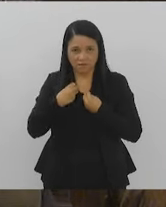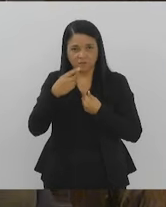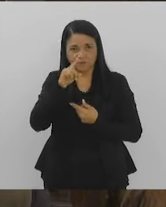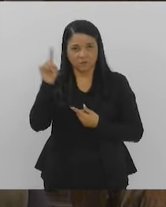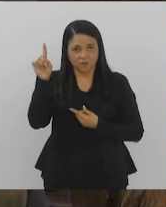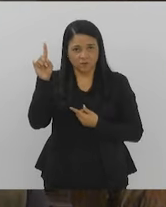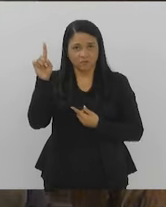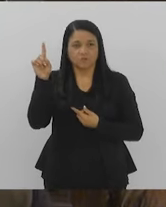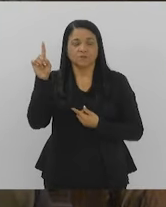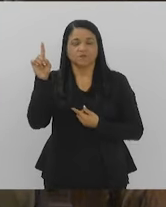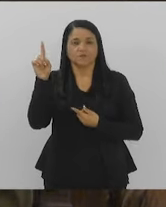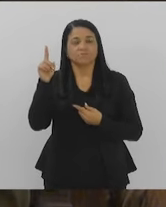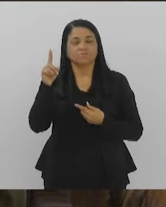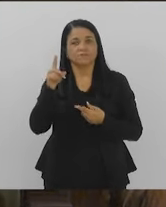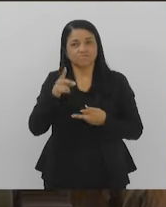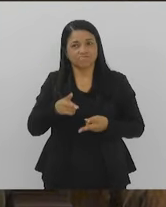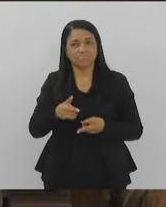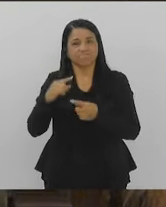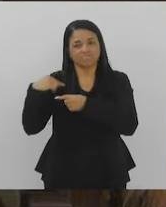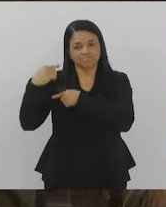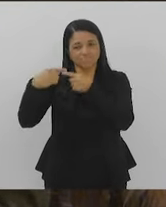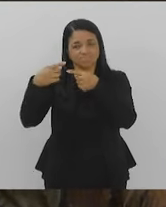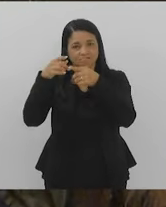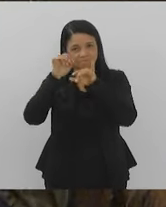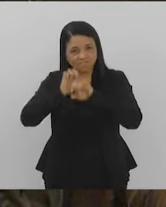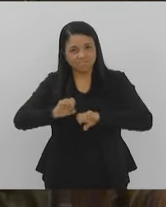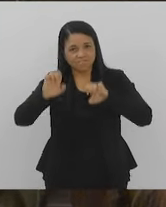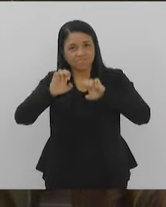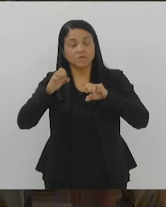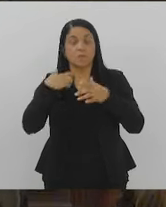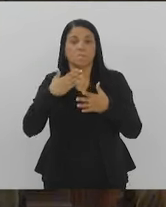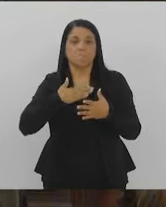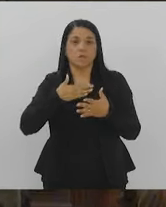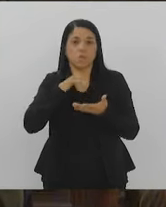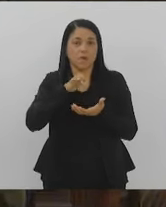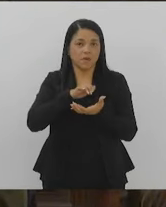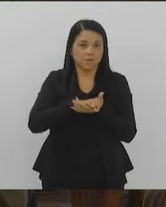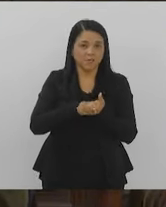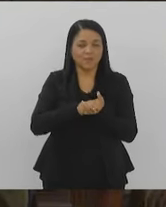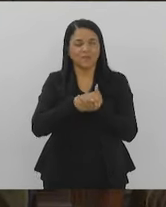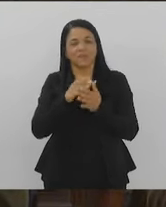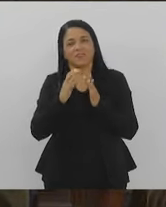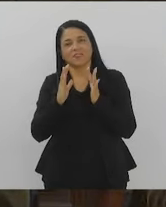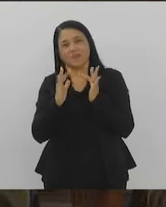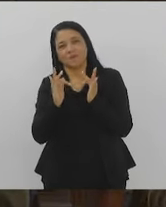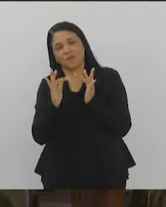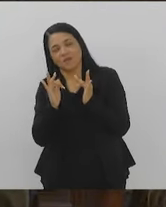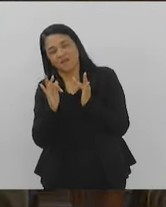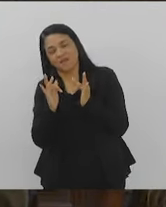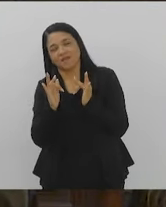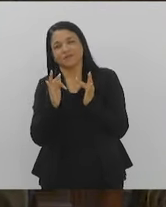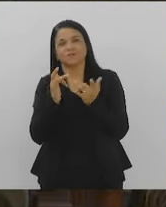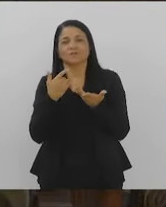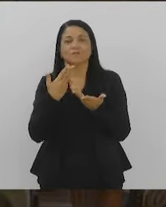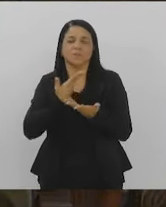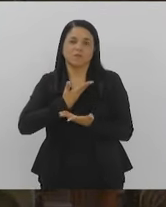continuarmos levando o legado que meu marido, meu namorado, meu esposo, meu